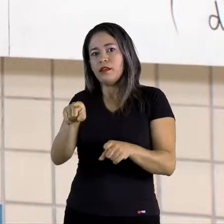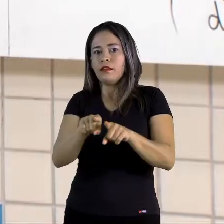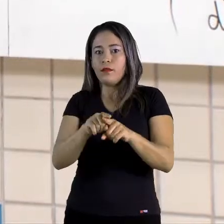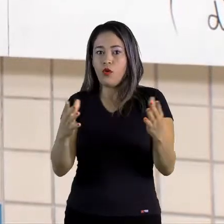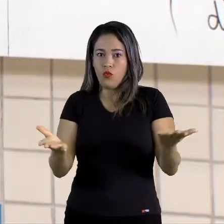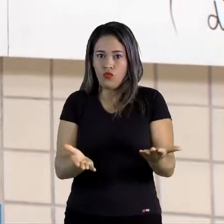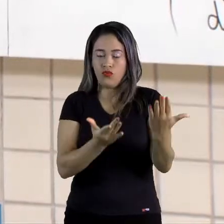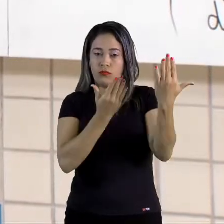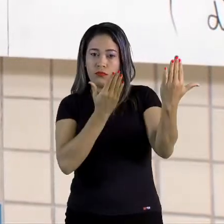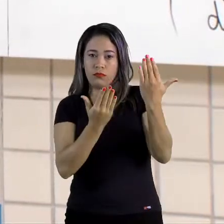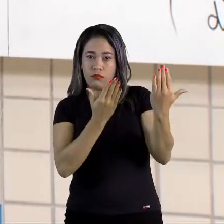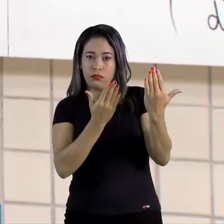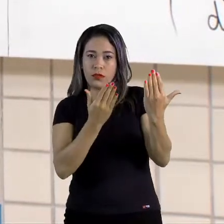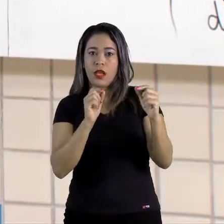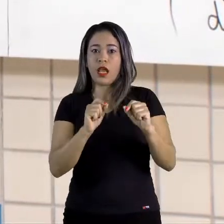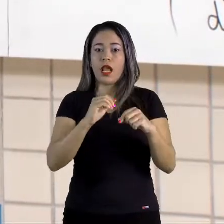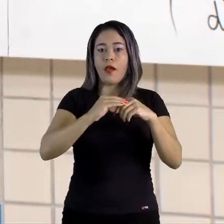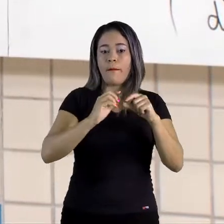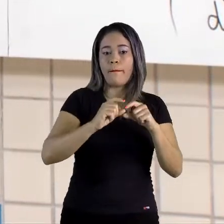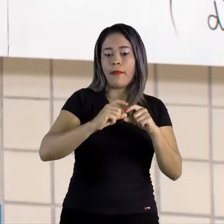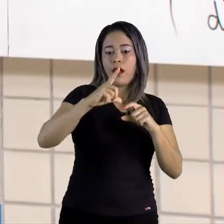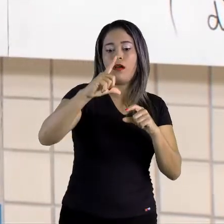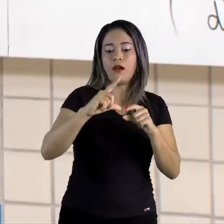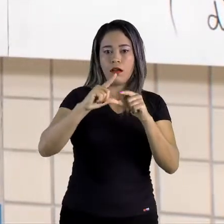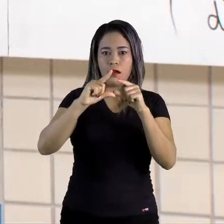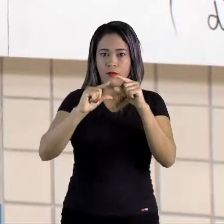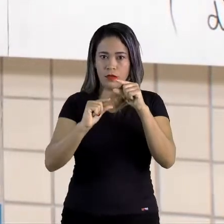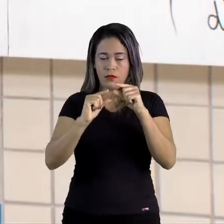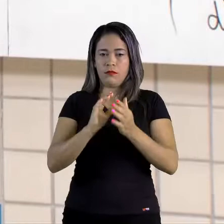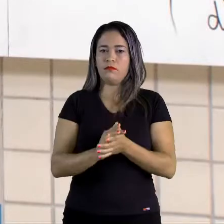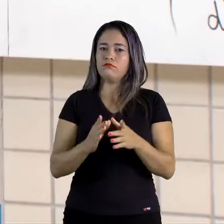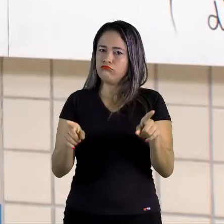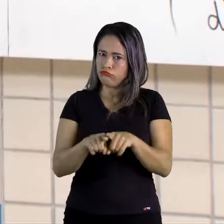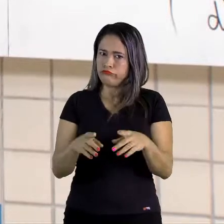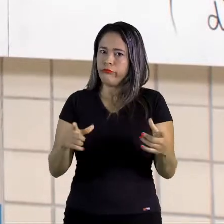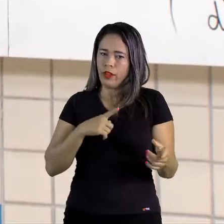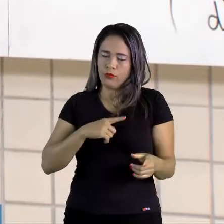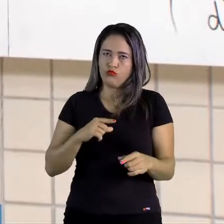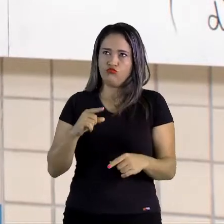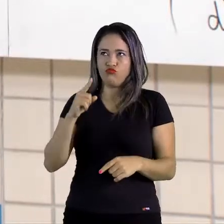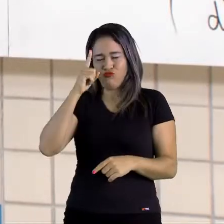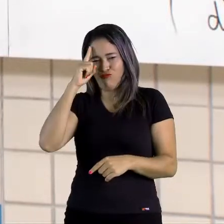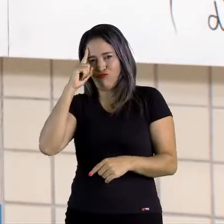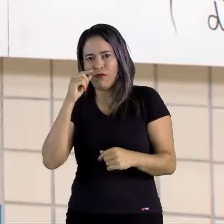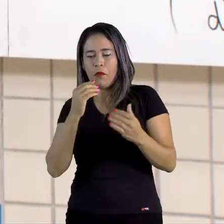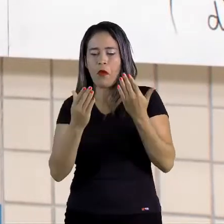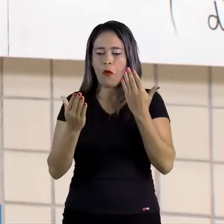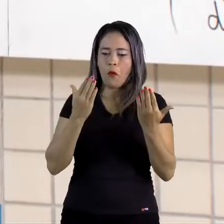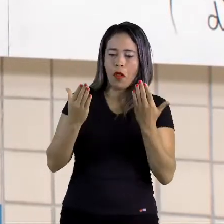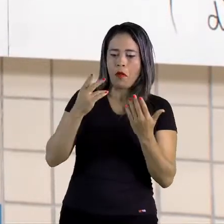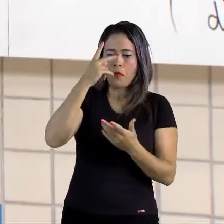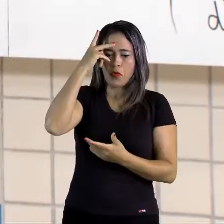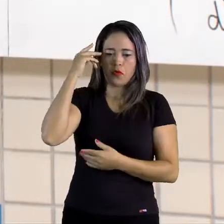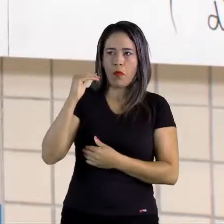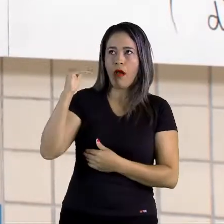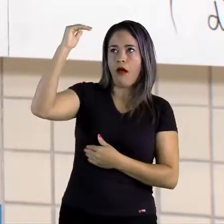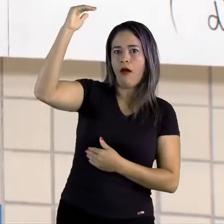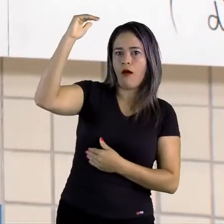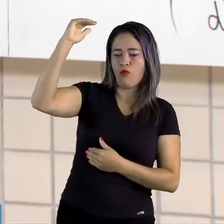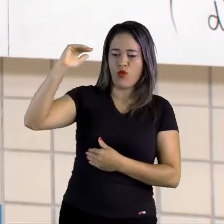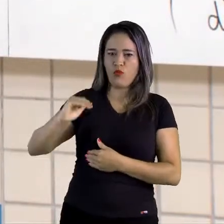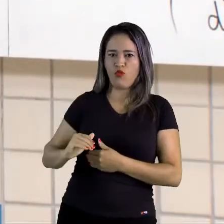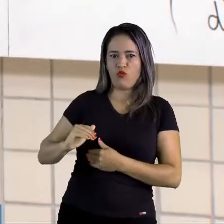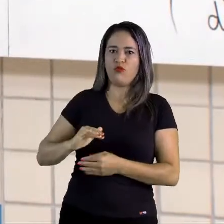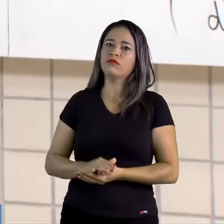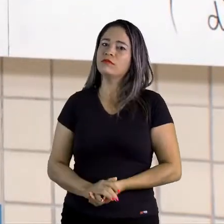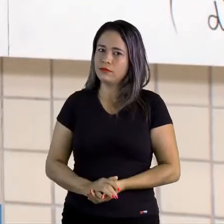menor. Infelizmente, nós temos isso no nosso dia a dia, comparação, não é? A gente acaba comparando se alguém é mais alto, mais baixo.